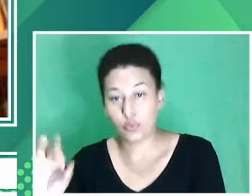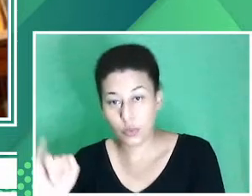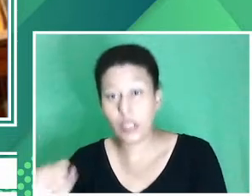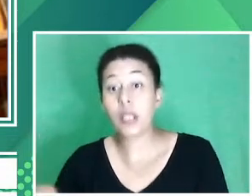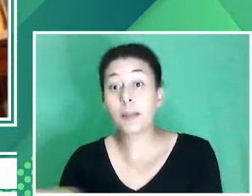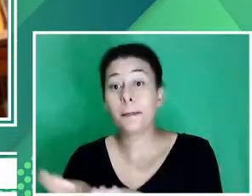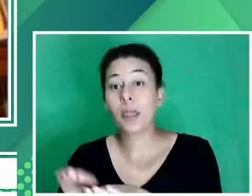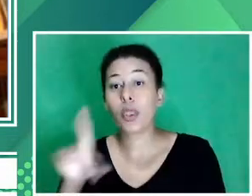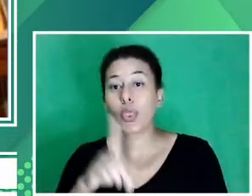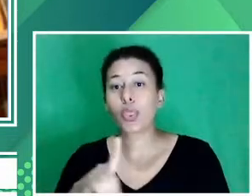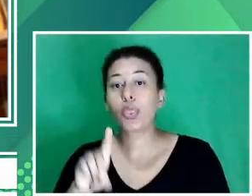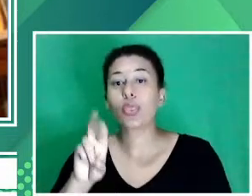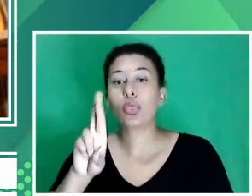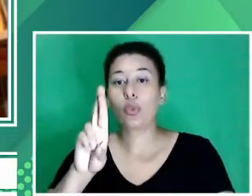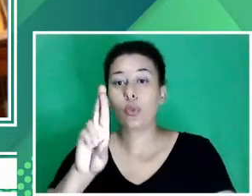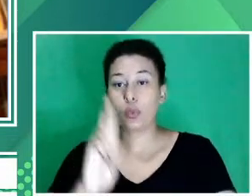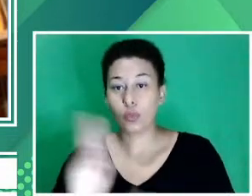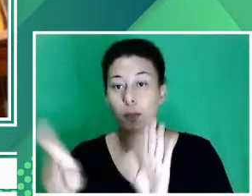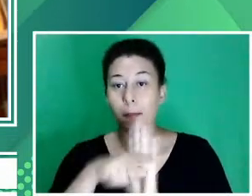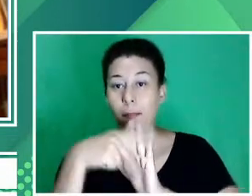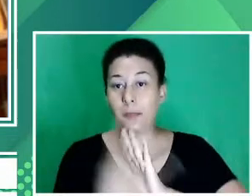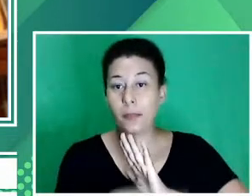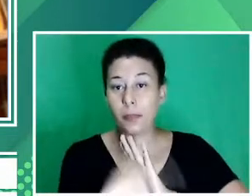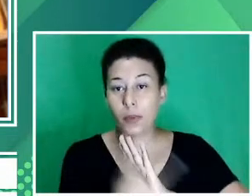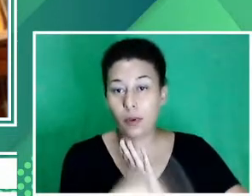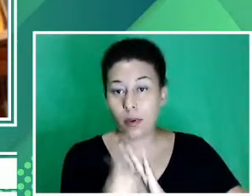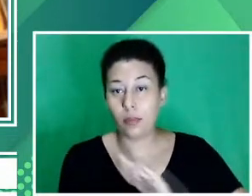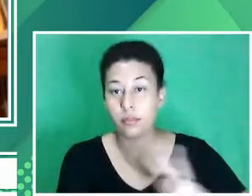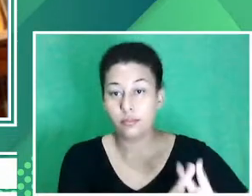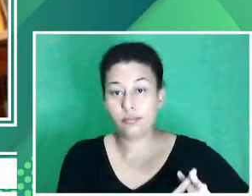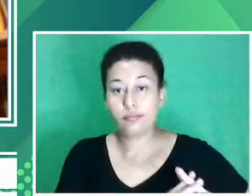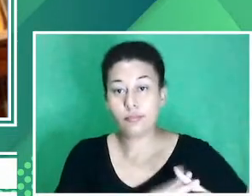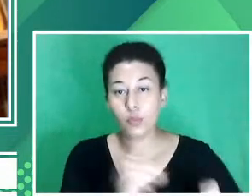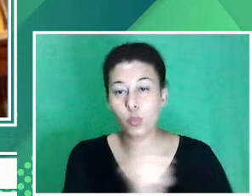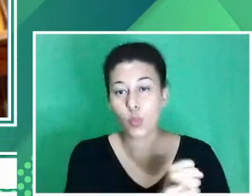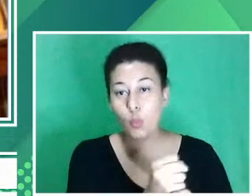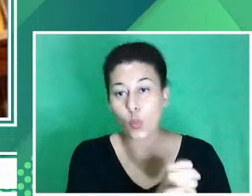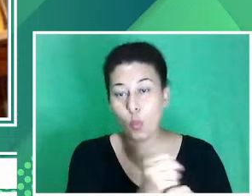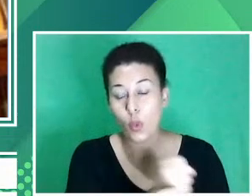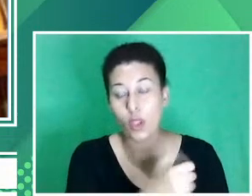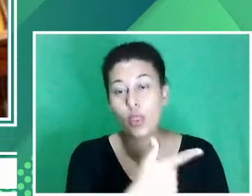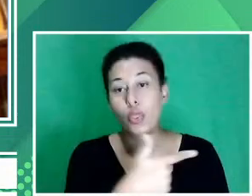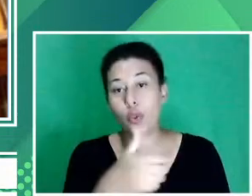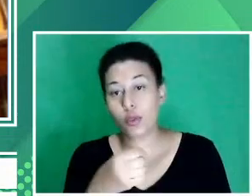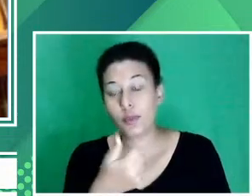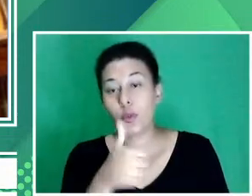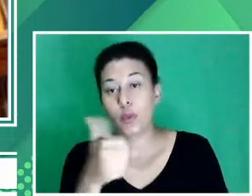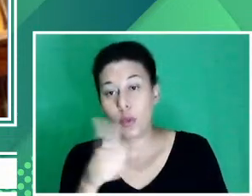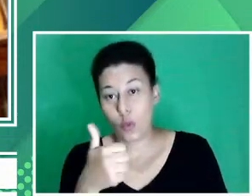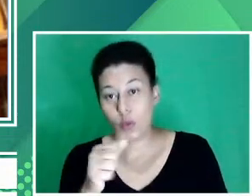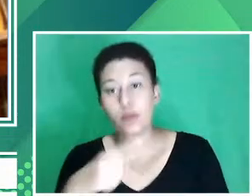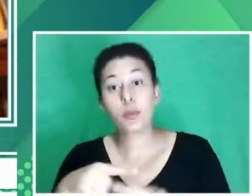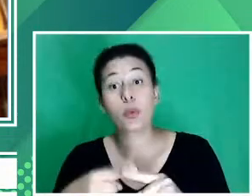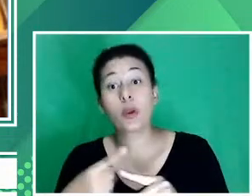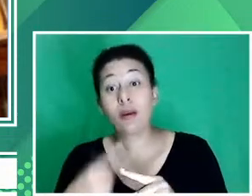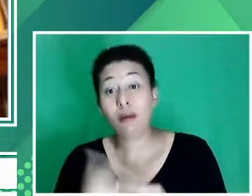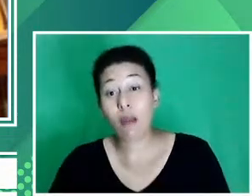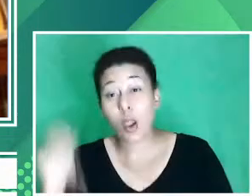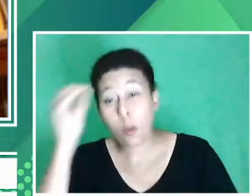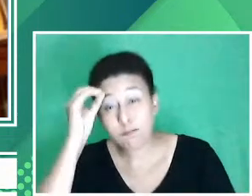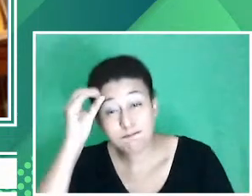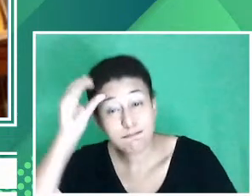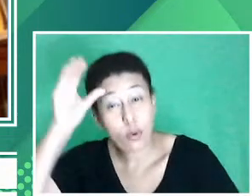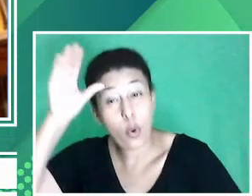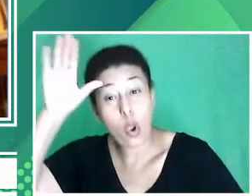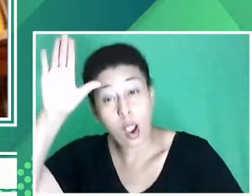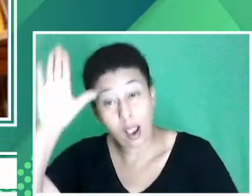de Rondônia em 2011, por seu conhecimento e luta em defesa dos direitos indígenas e